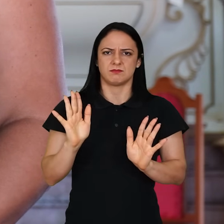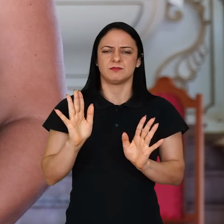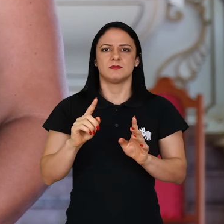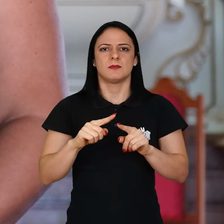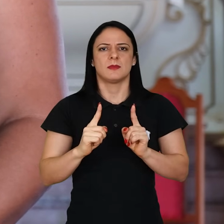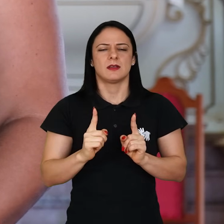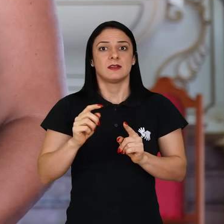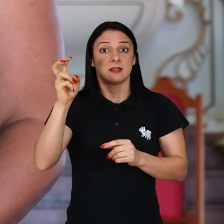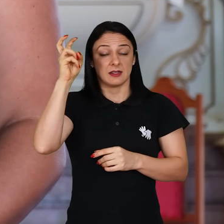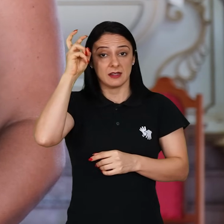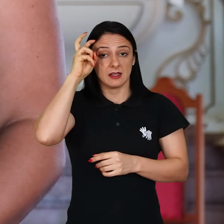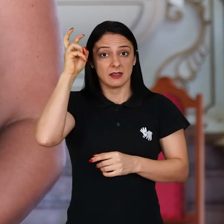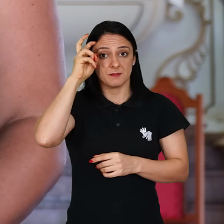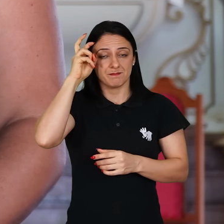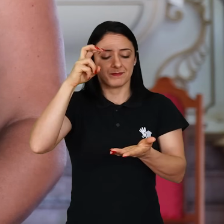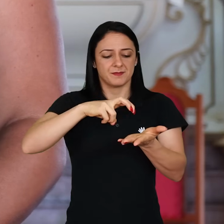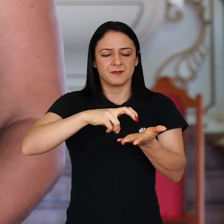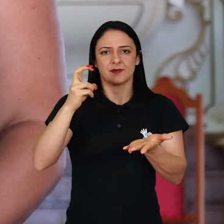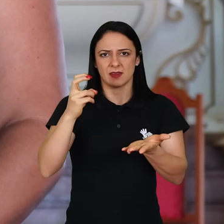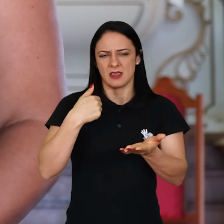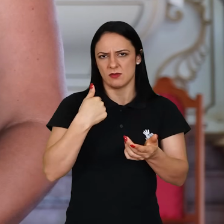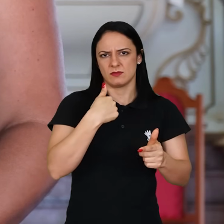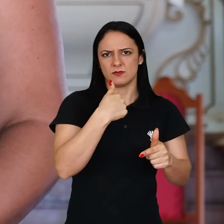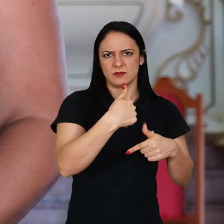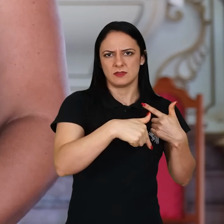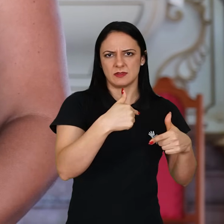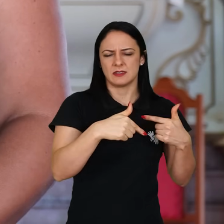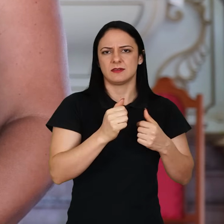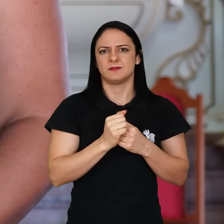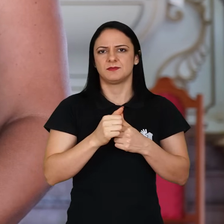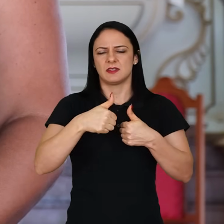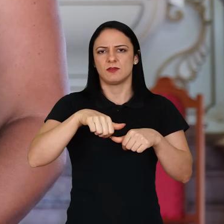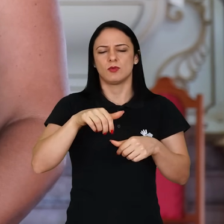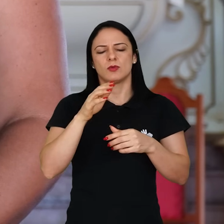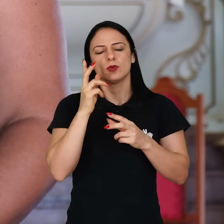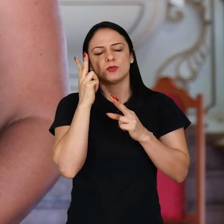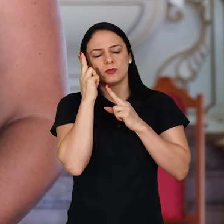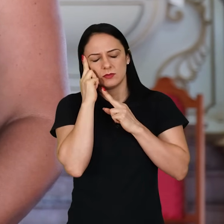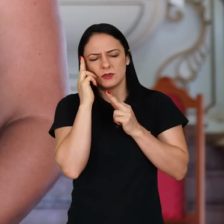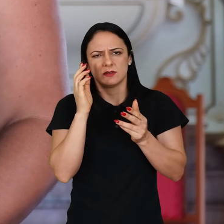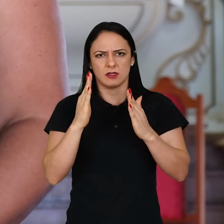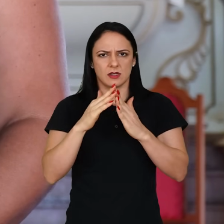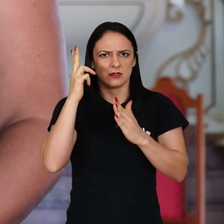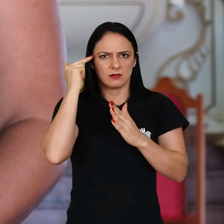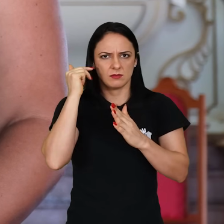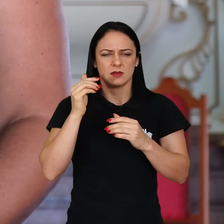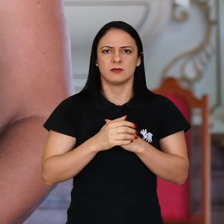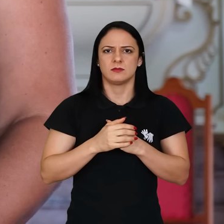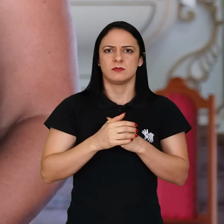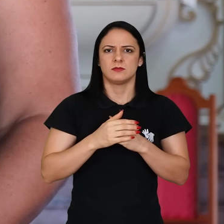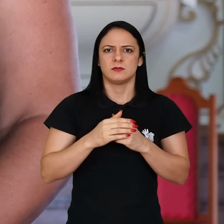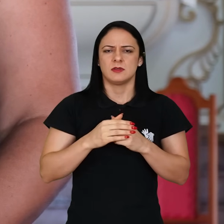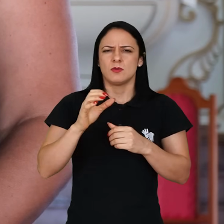qualquer. Aí, na quinta-feira, pela manhã, saio pelo trabalho, deixo ele dormindo em casa, normal. O pai dele,